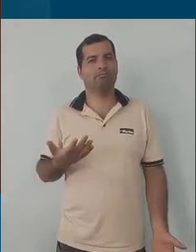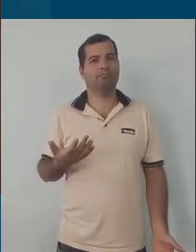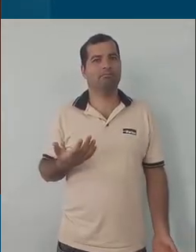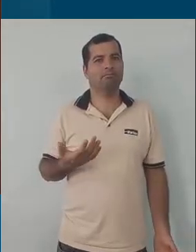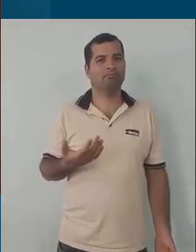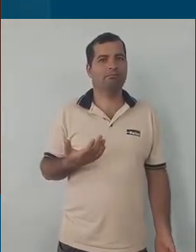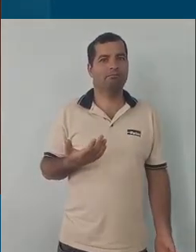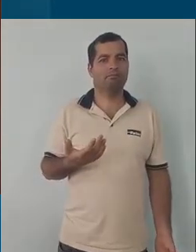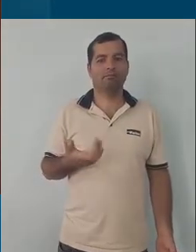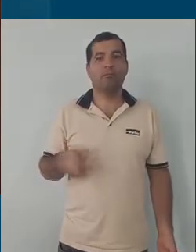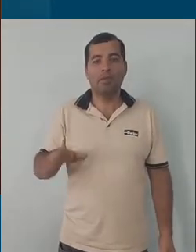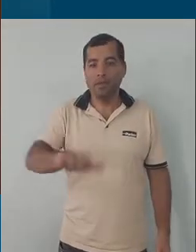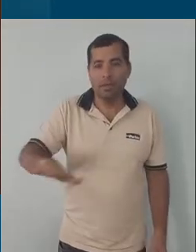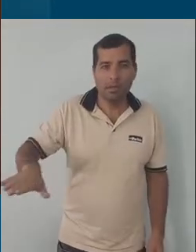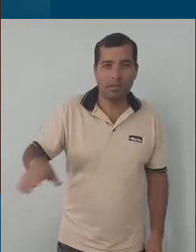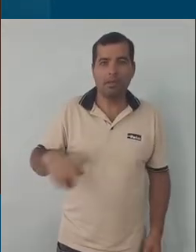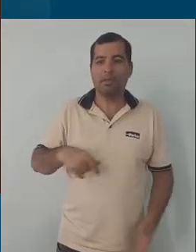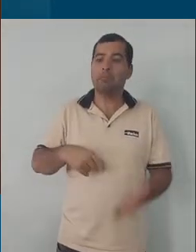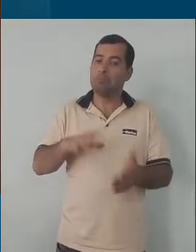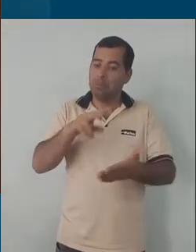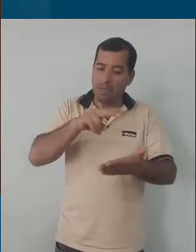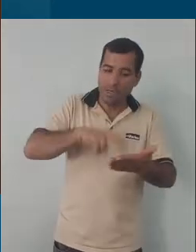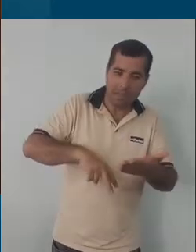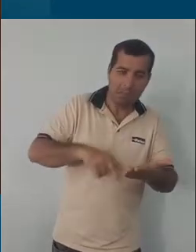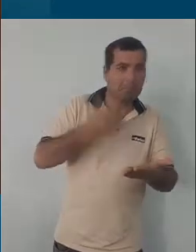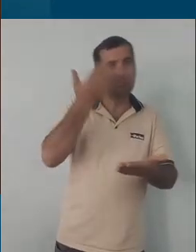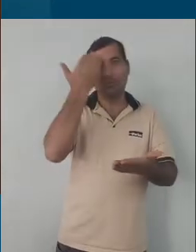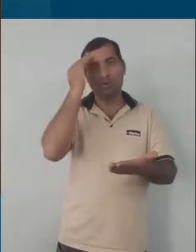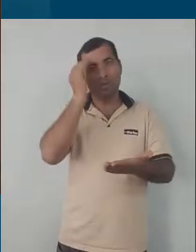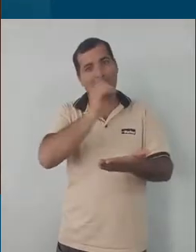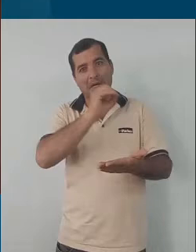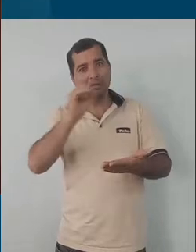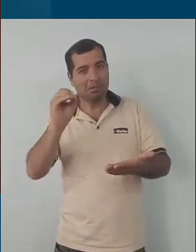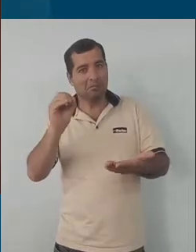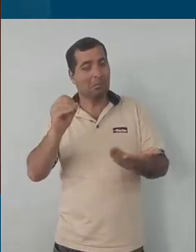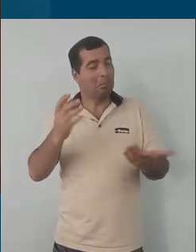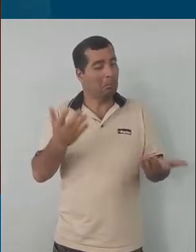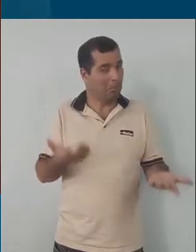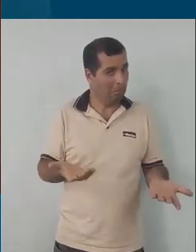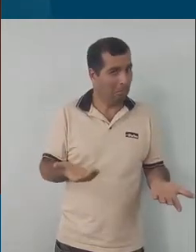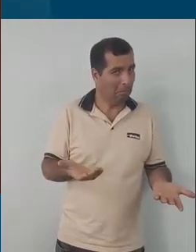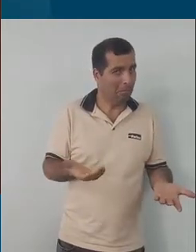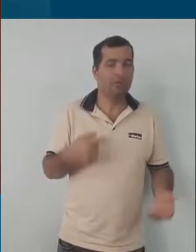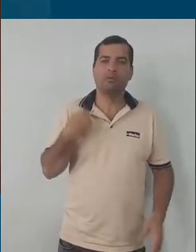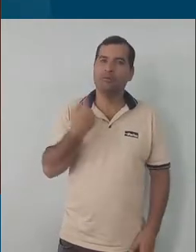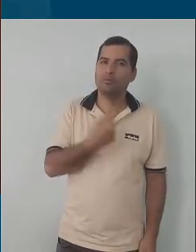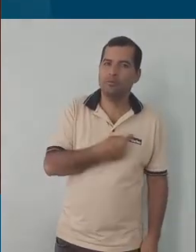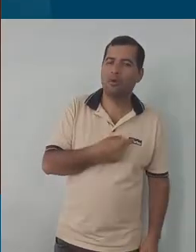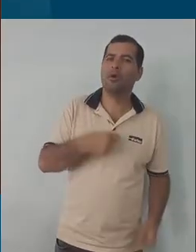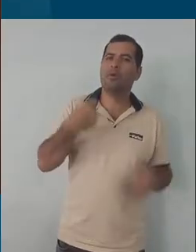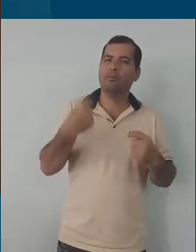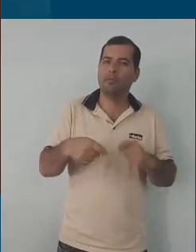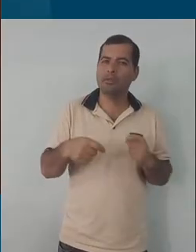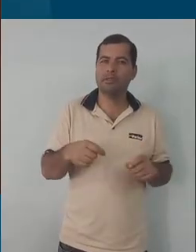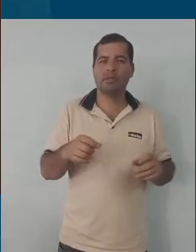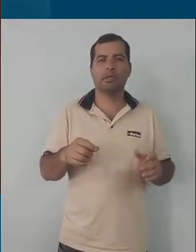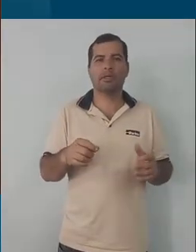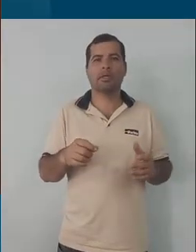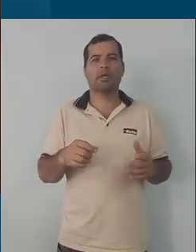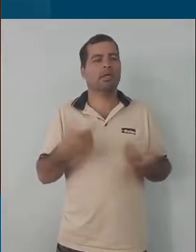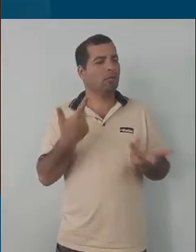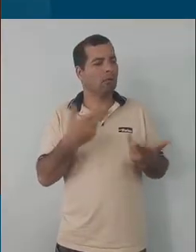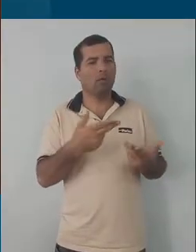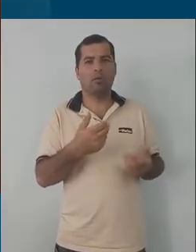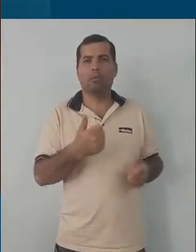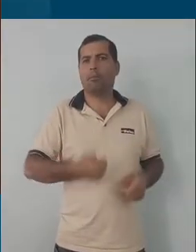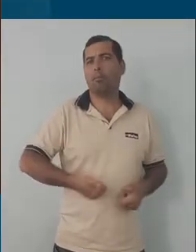leem, mas não compreendem o que leem, né? Então, eu acho que se a gente conseguir dar esse salto de qualidade,